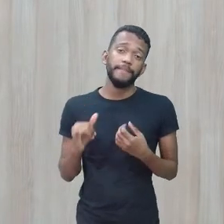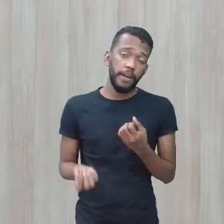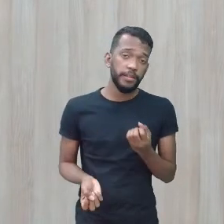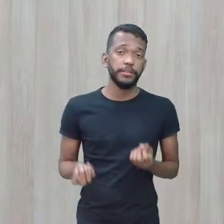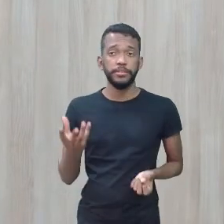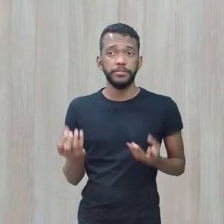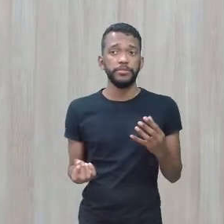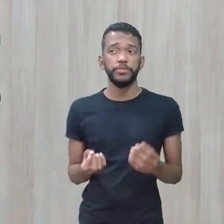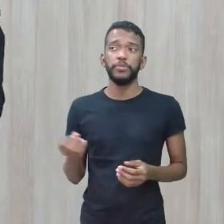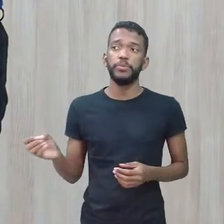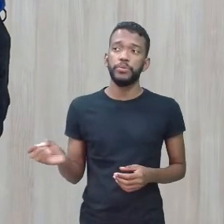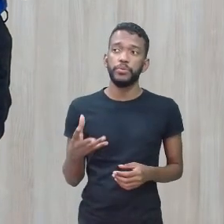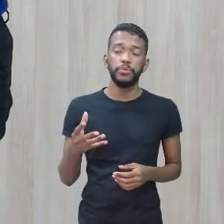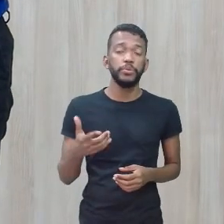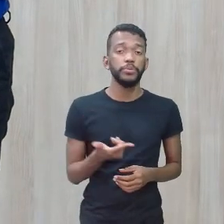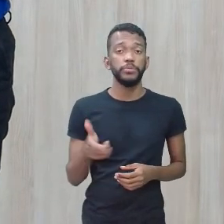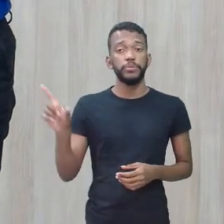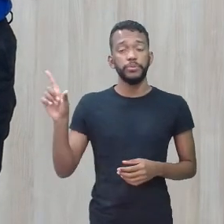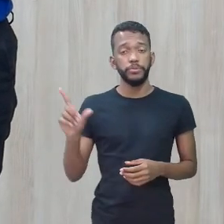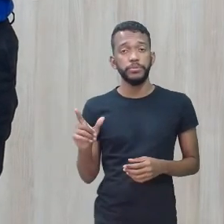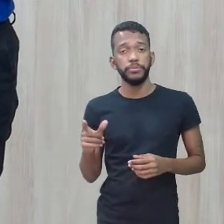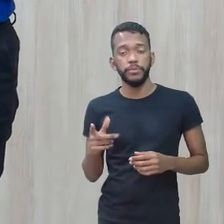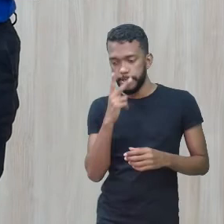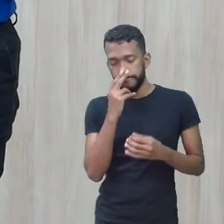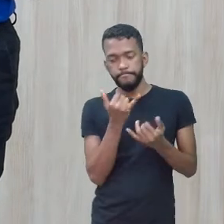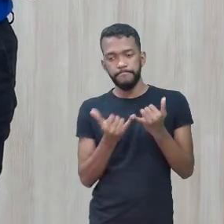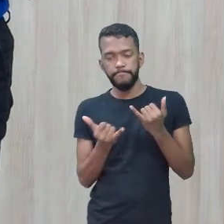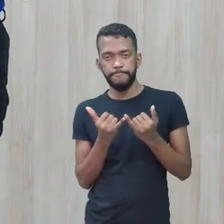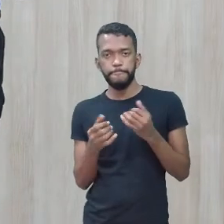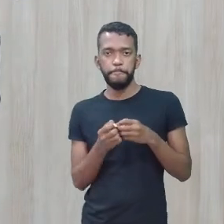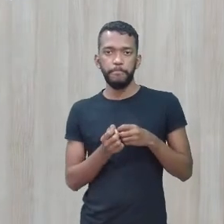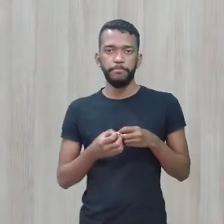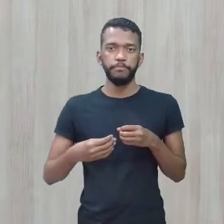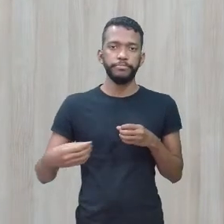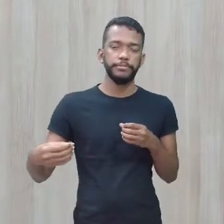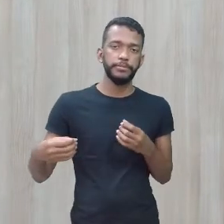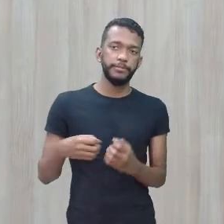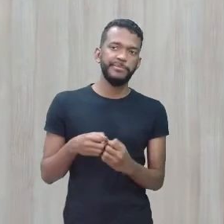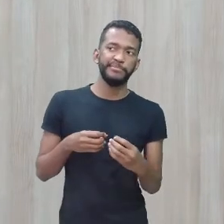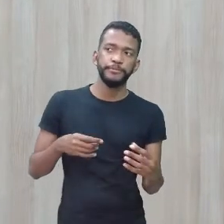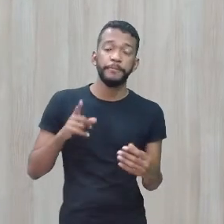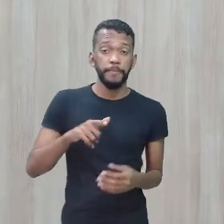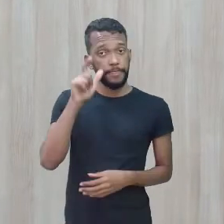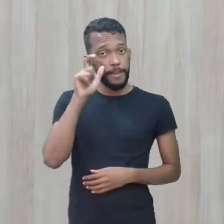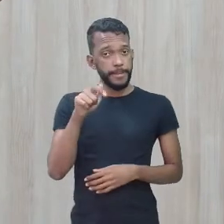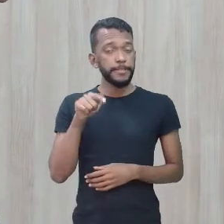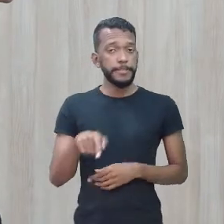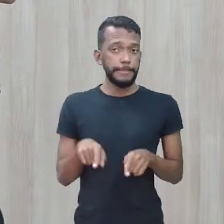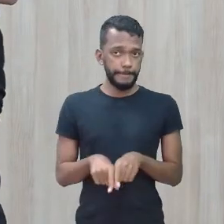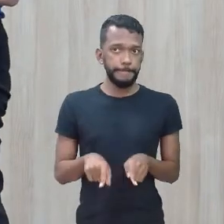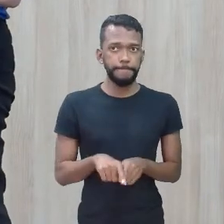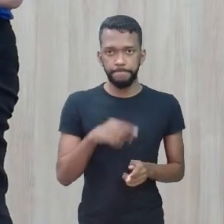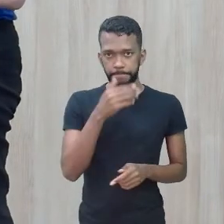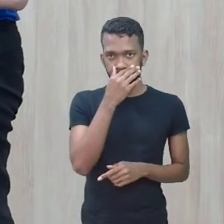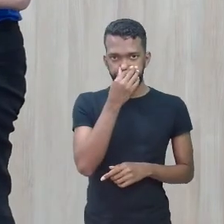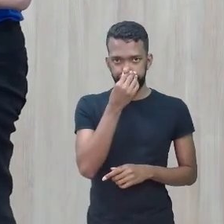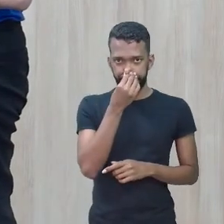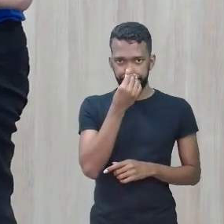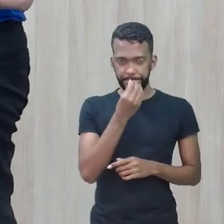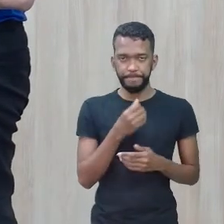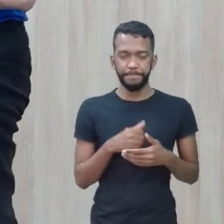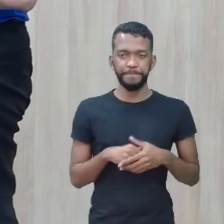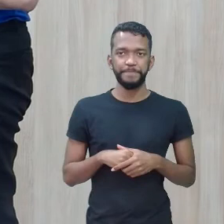a outro ser também semelhante a ele. Bem interessante essa parte aí.